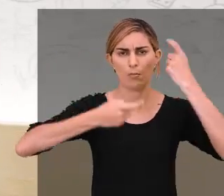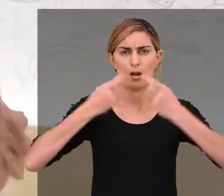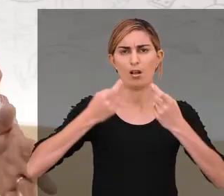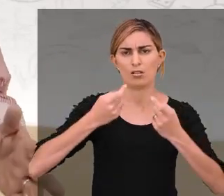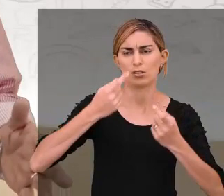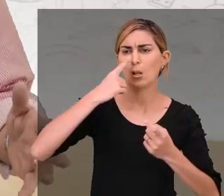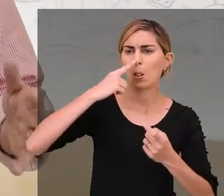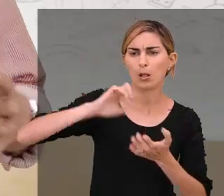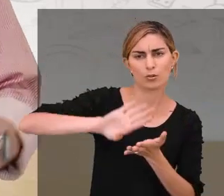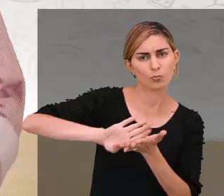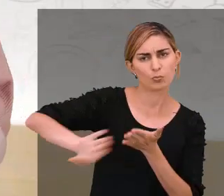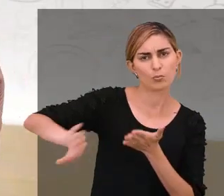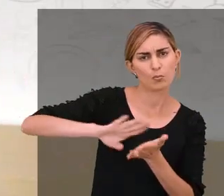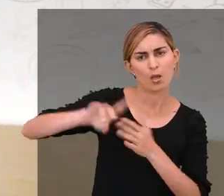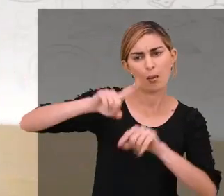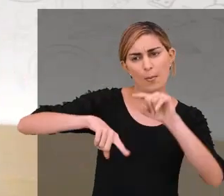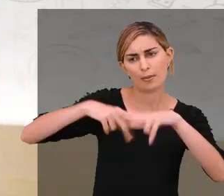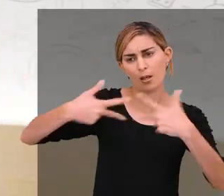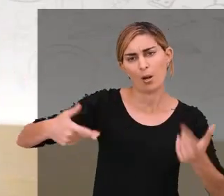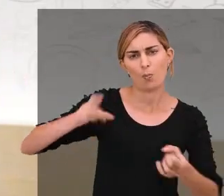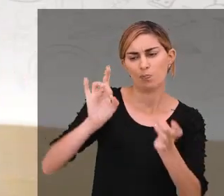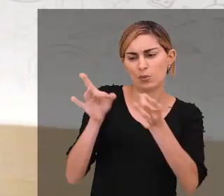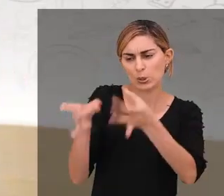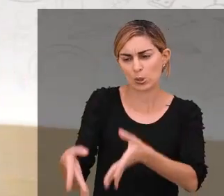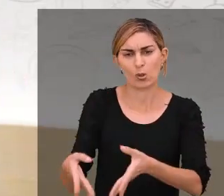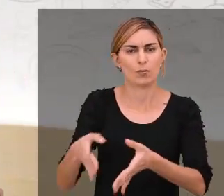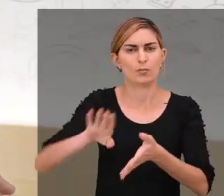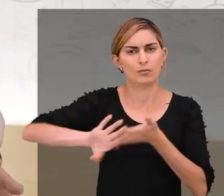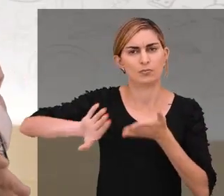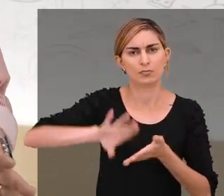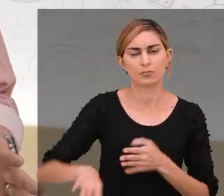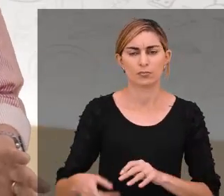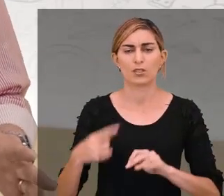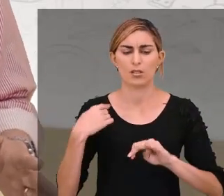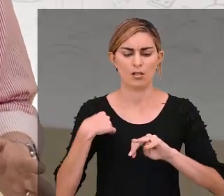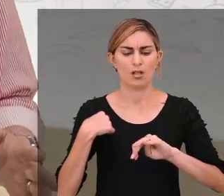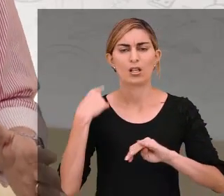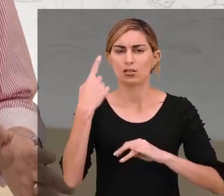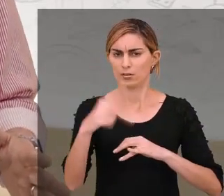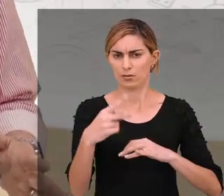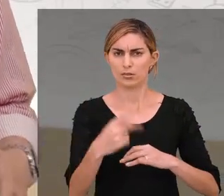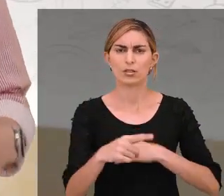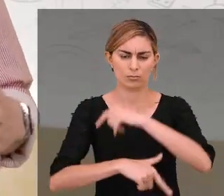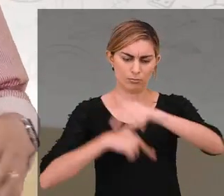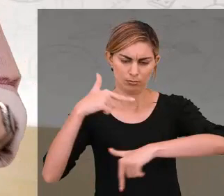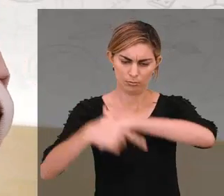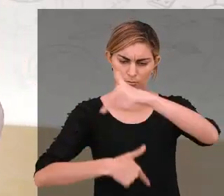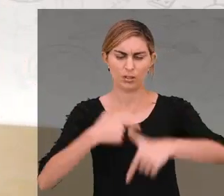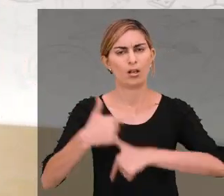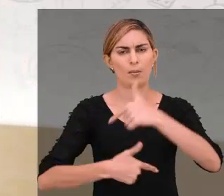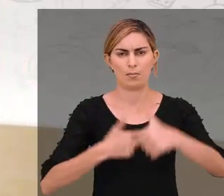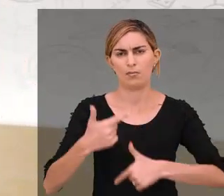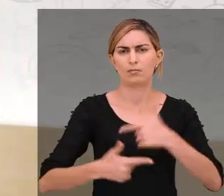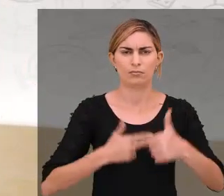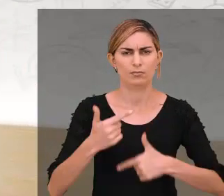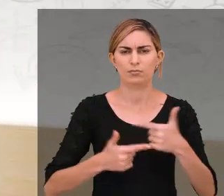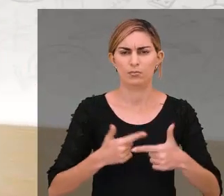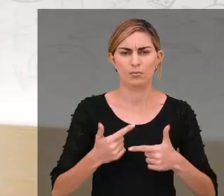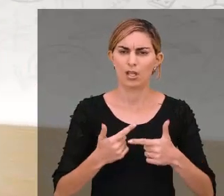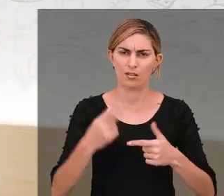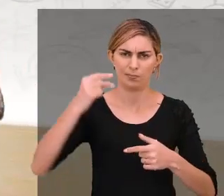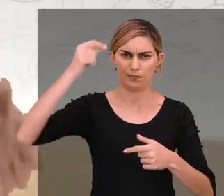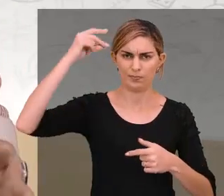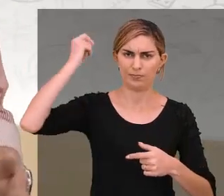o descarte desses materiais. Muito embora esse trabalho tenha sido, vamos dizer